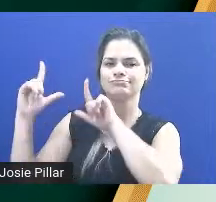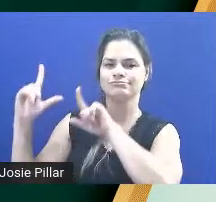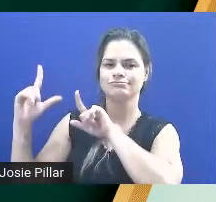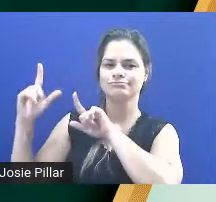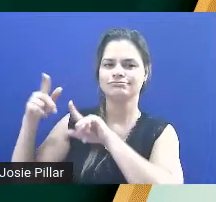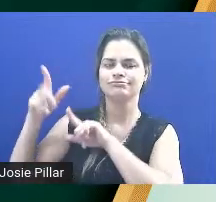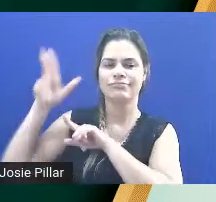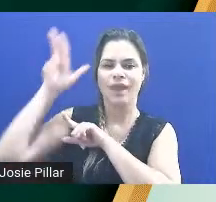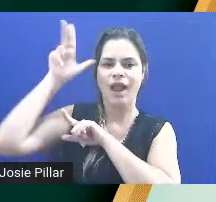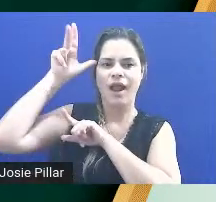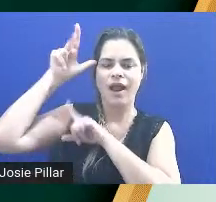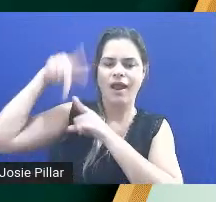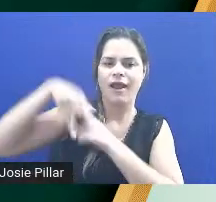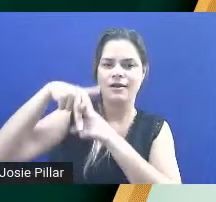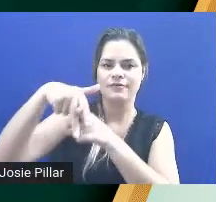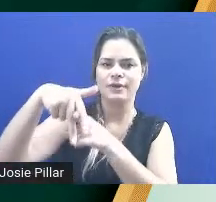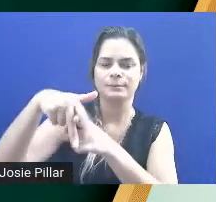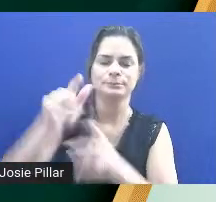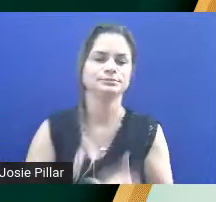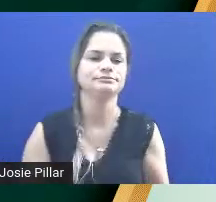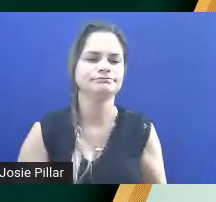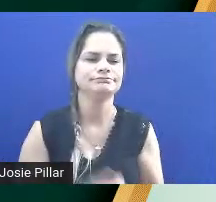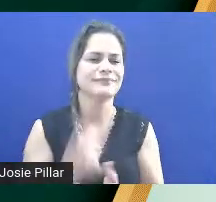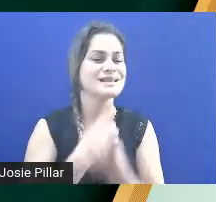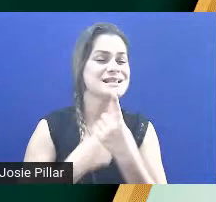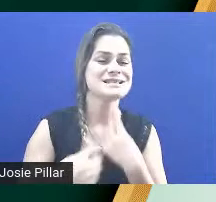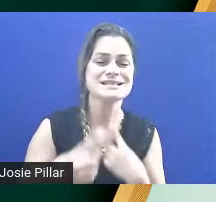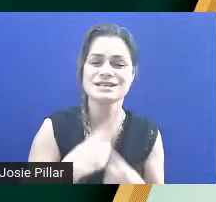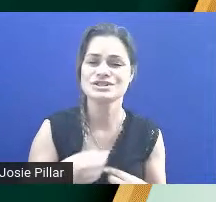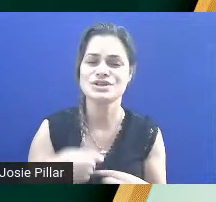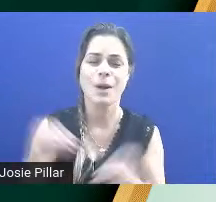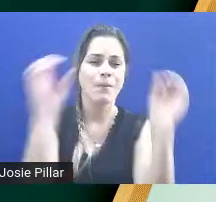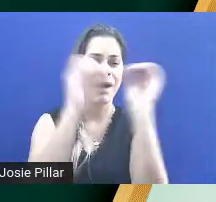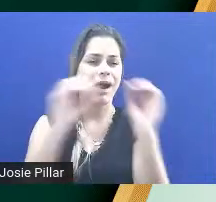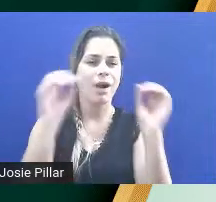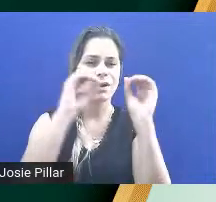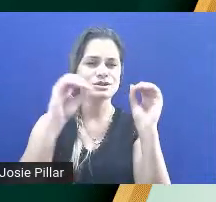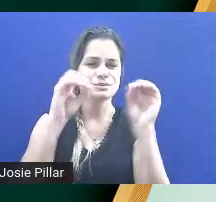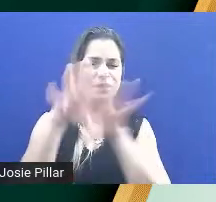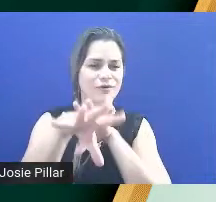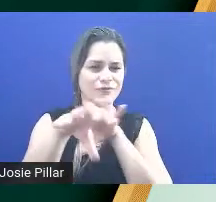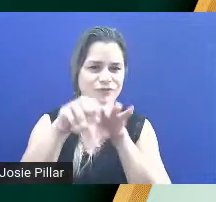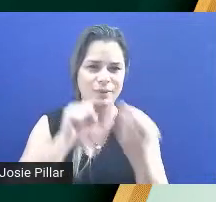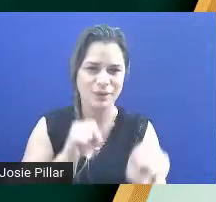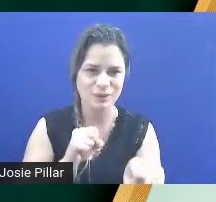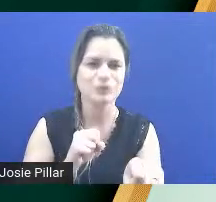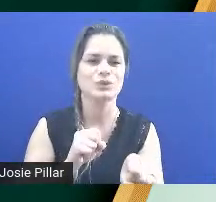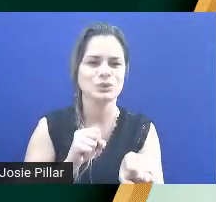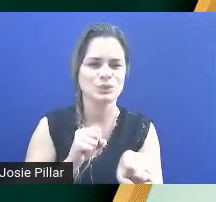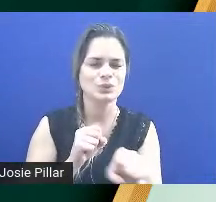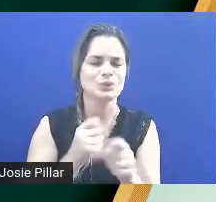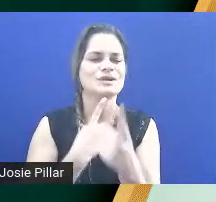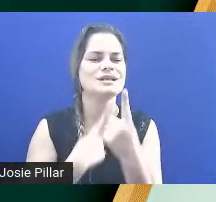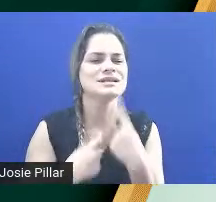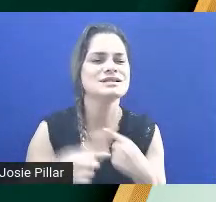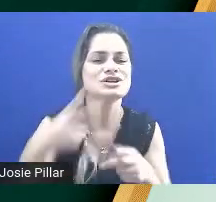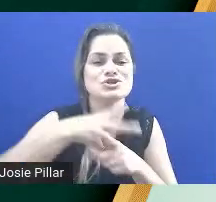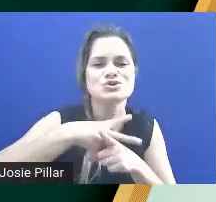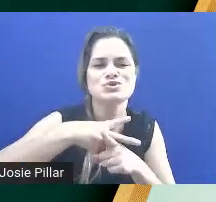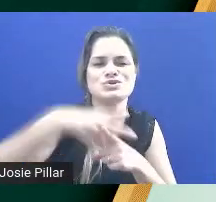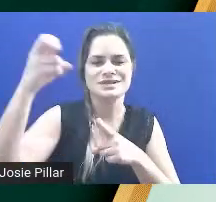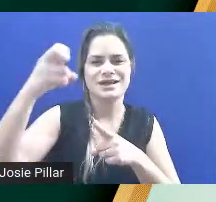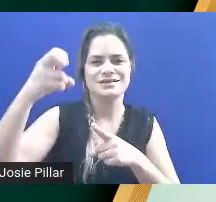cavalos. Queria desejar a todos uma ótima formatura. De antemão, já desejar bastante sucesso aos meus